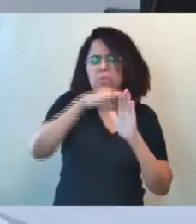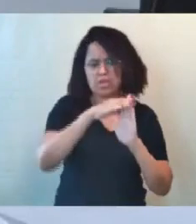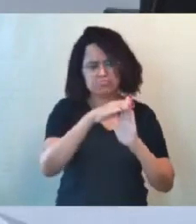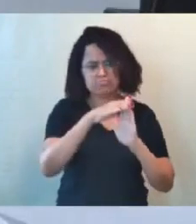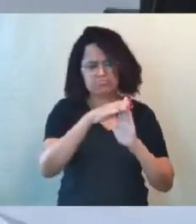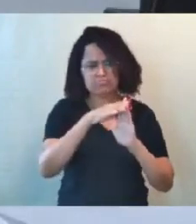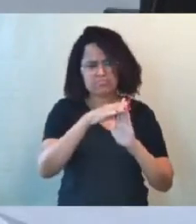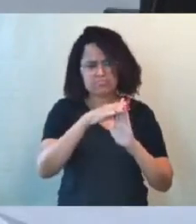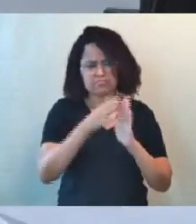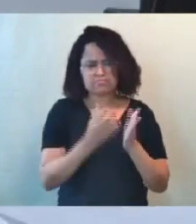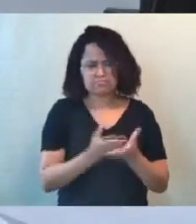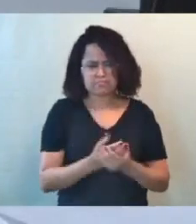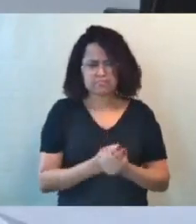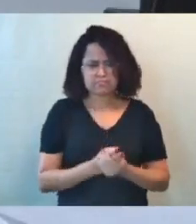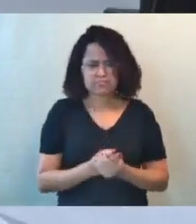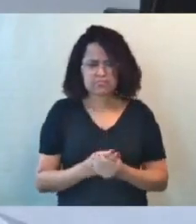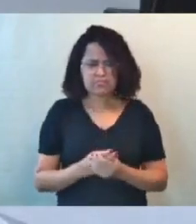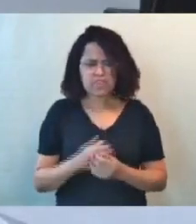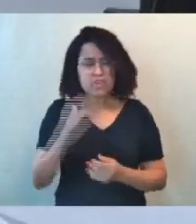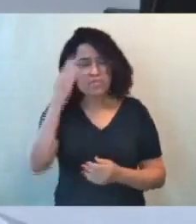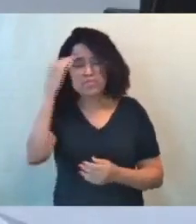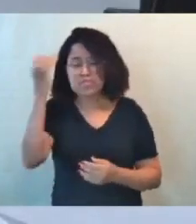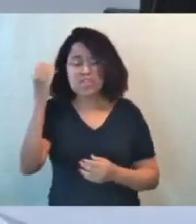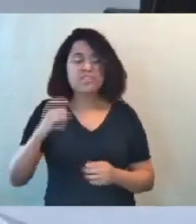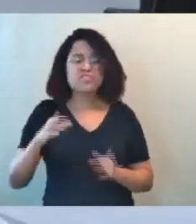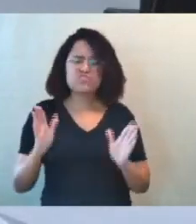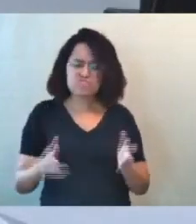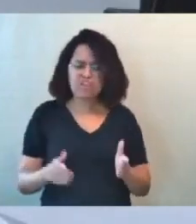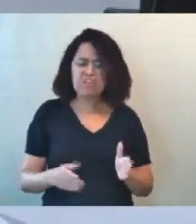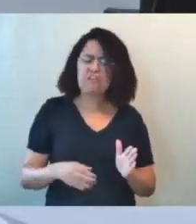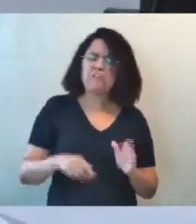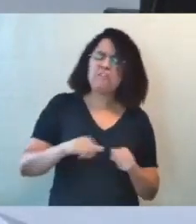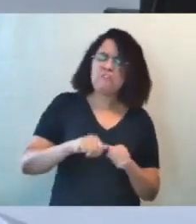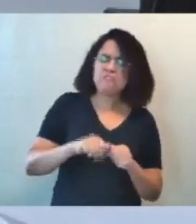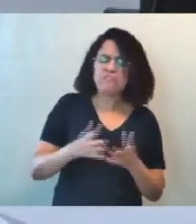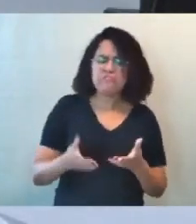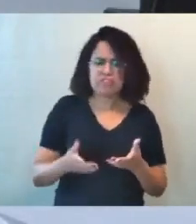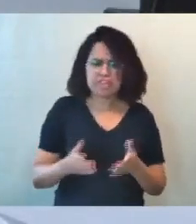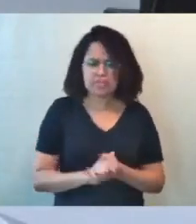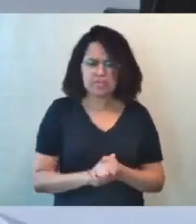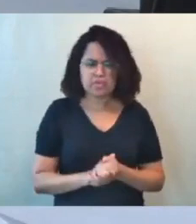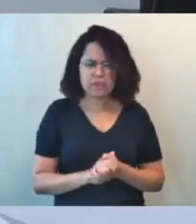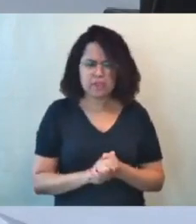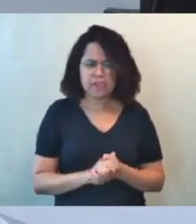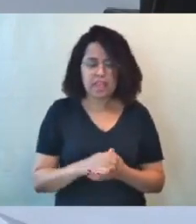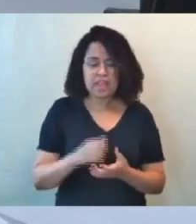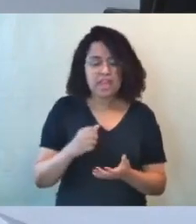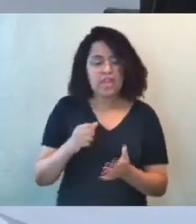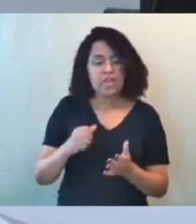O contrato onde teve compra antecipada de Vale Transporte